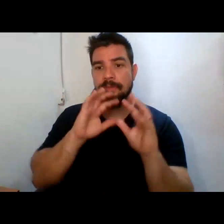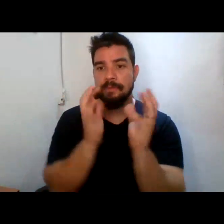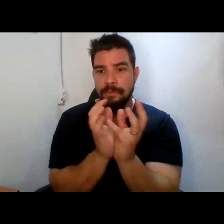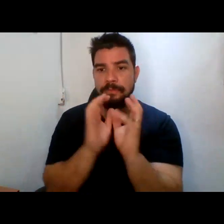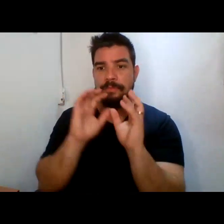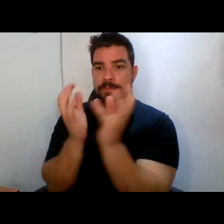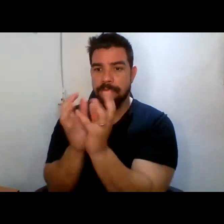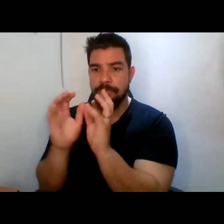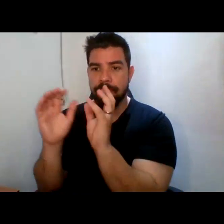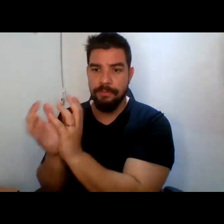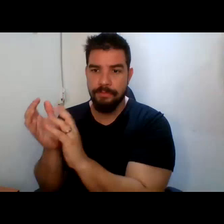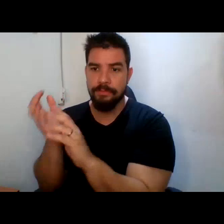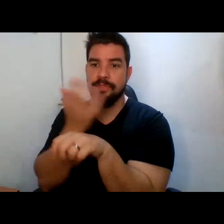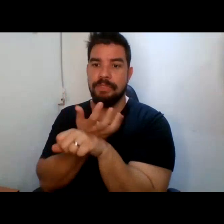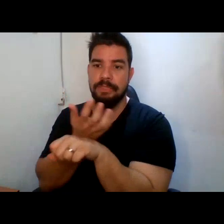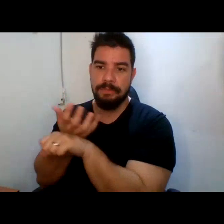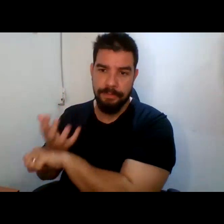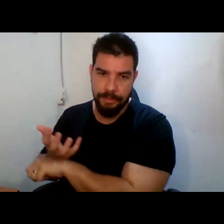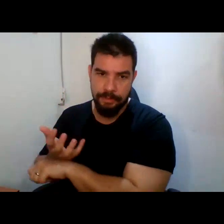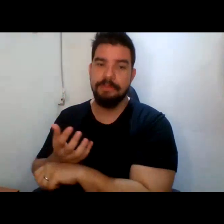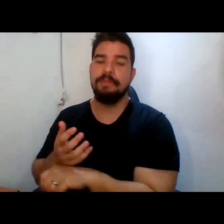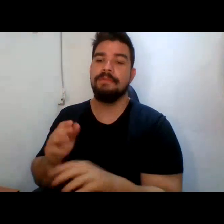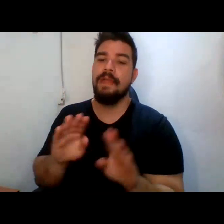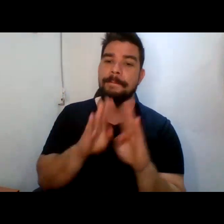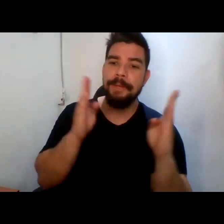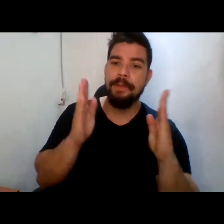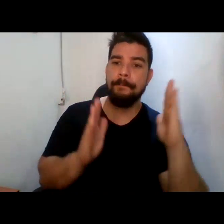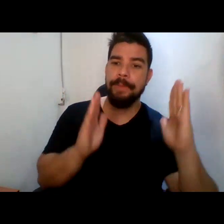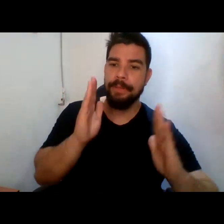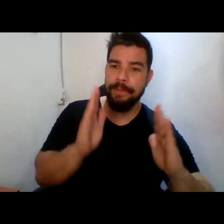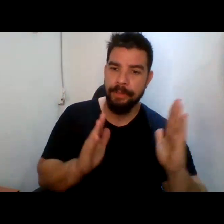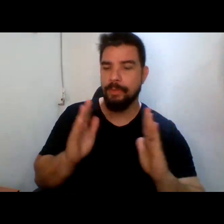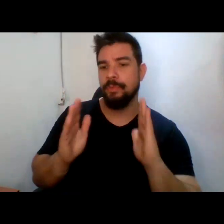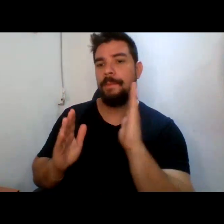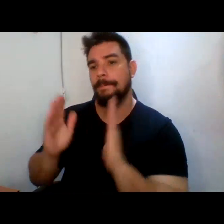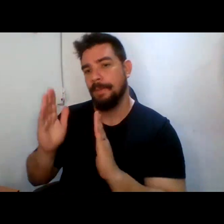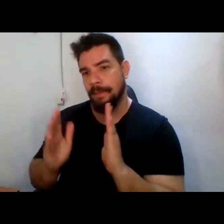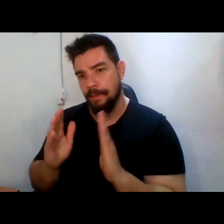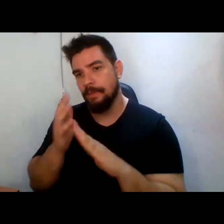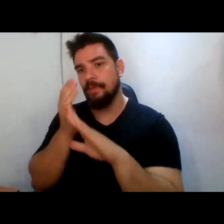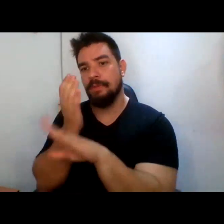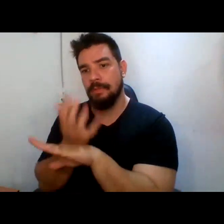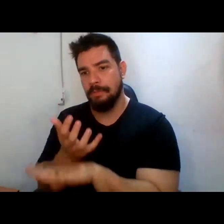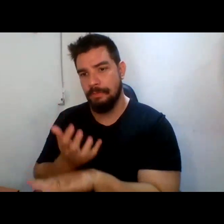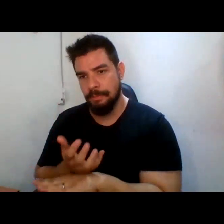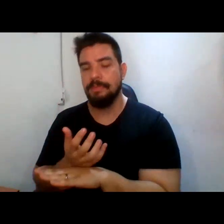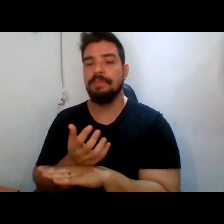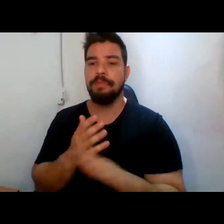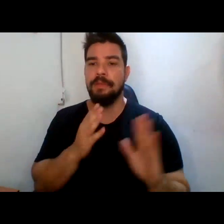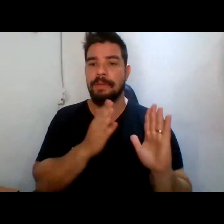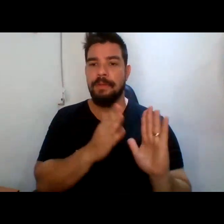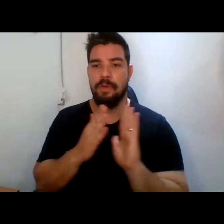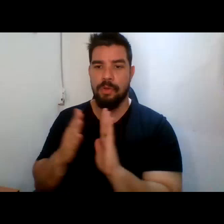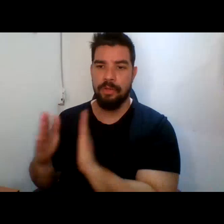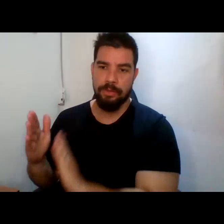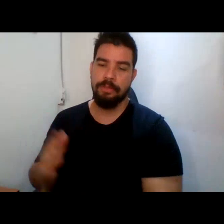disciplinas, tá? Como é que elas abrem, quais são as disciplinas que estão primeiro, quem vem depois, tá?